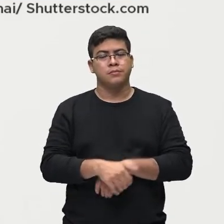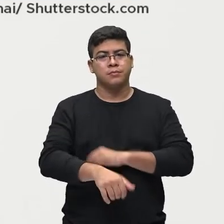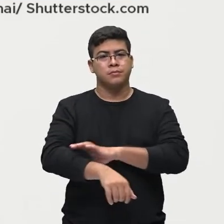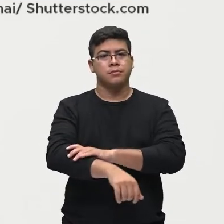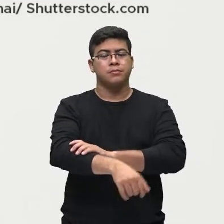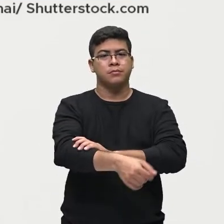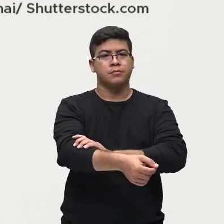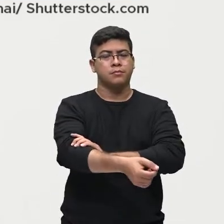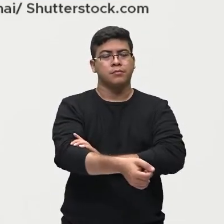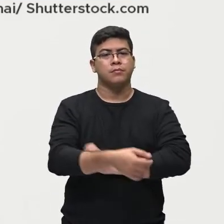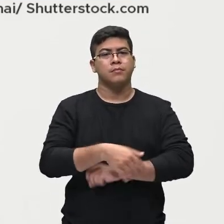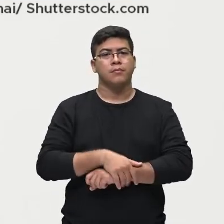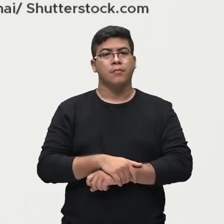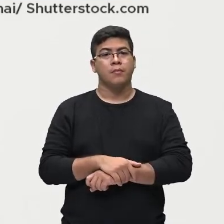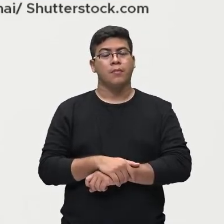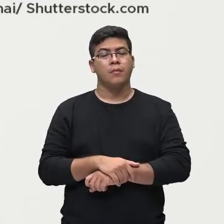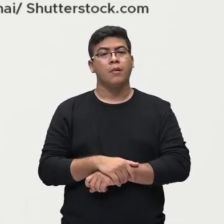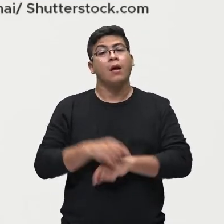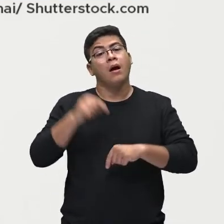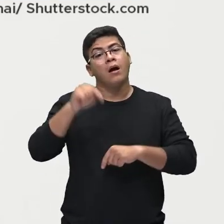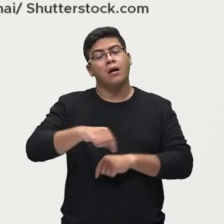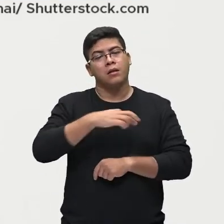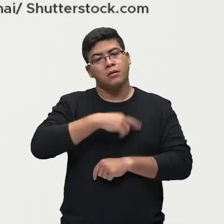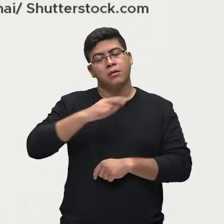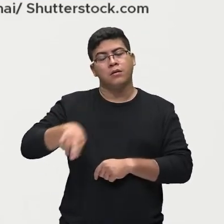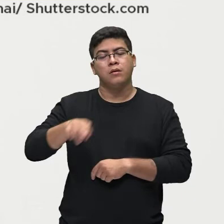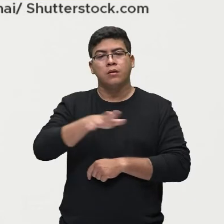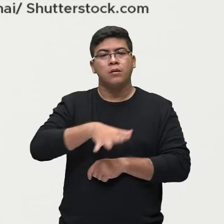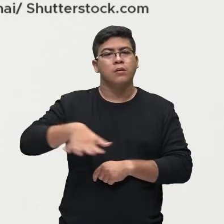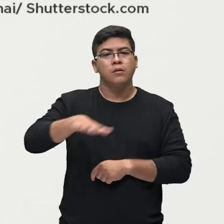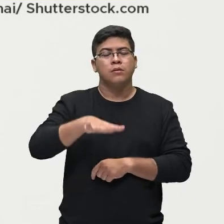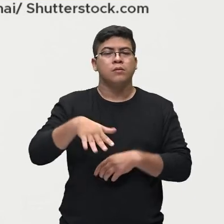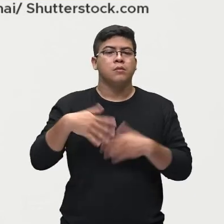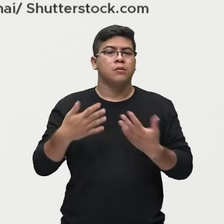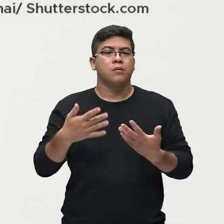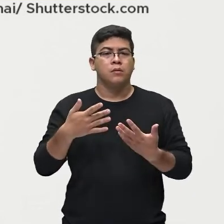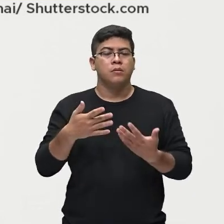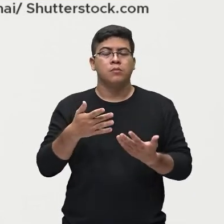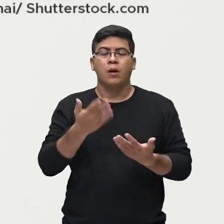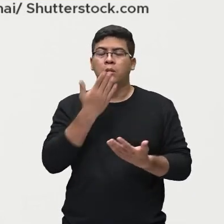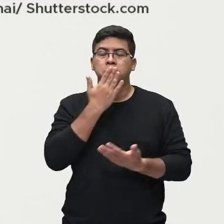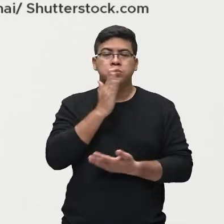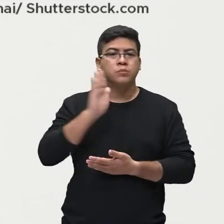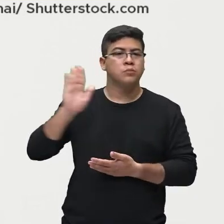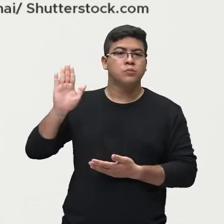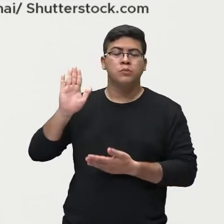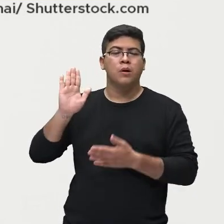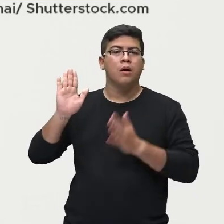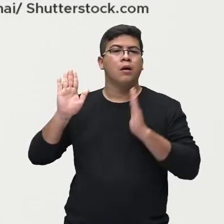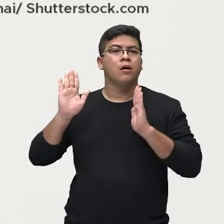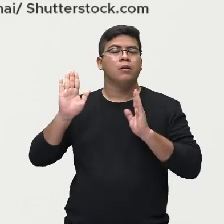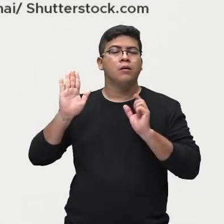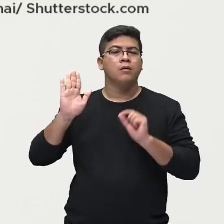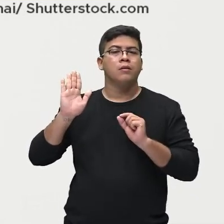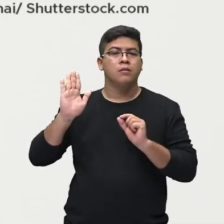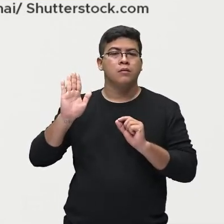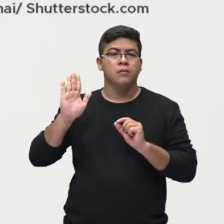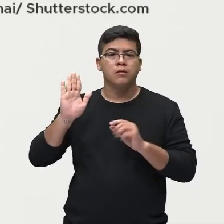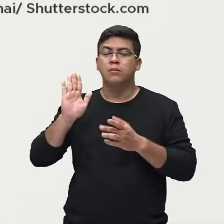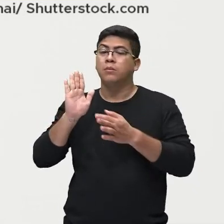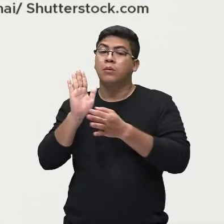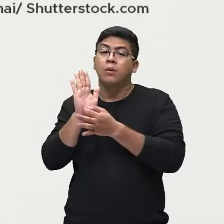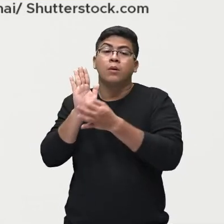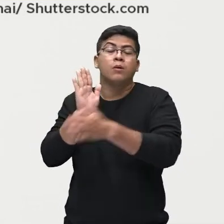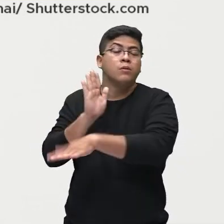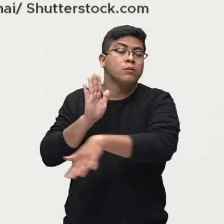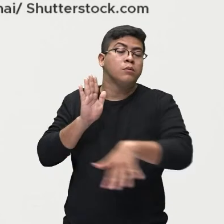E aqui na religião nós vamos ver o judaísmo que fala que quando o homem faz um voto ao Senhor, jura um juramento para se comprometer com o Penhor, ele